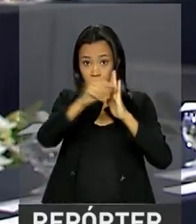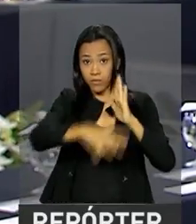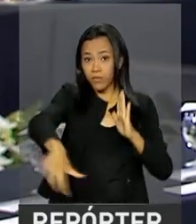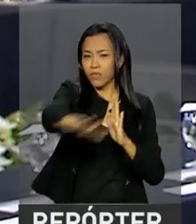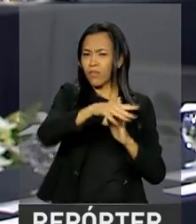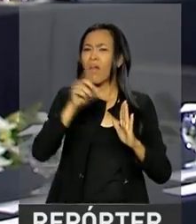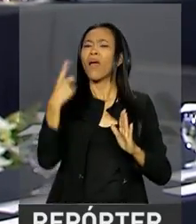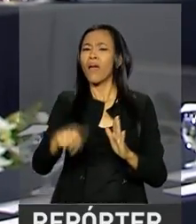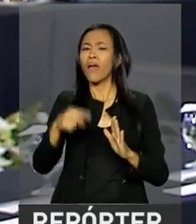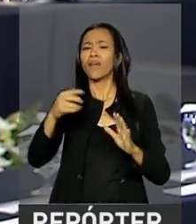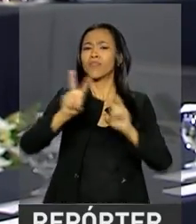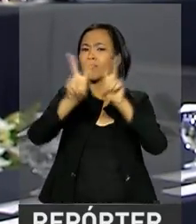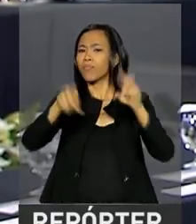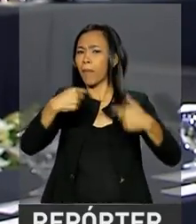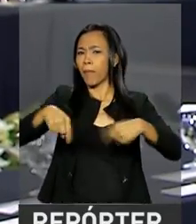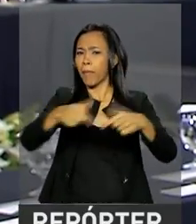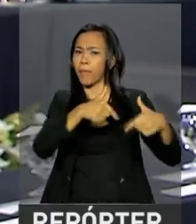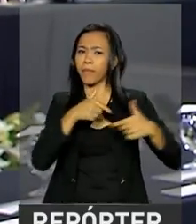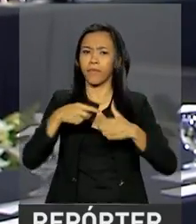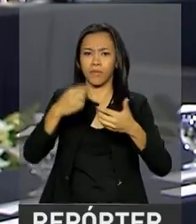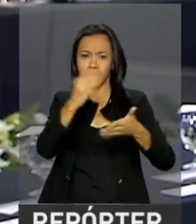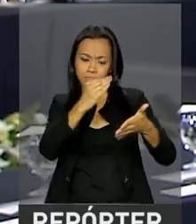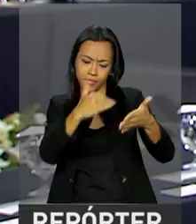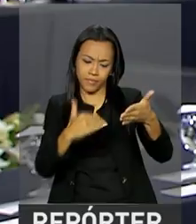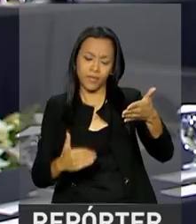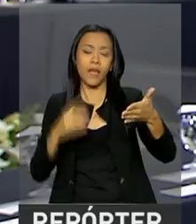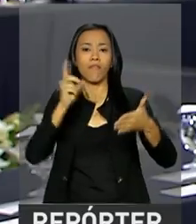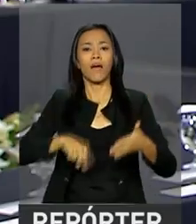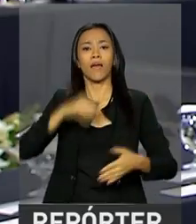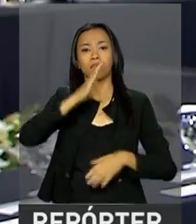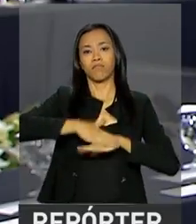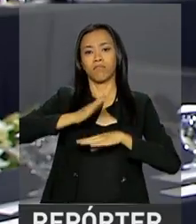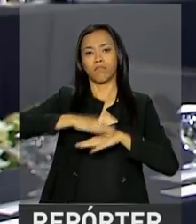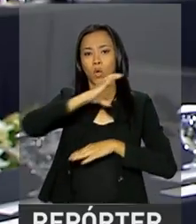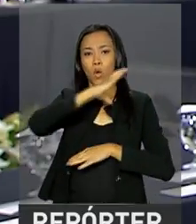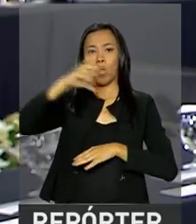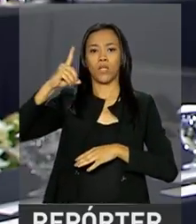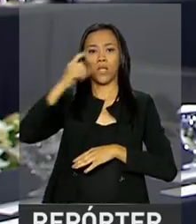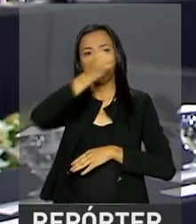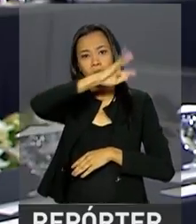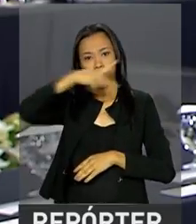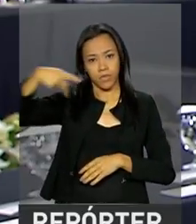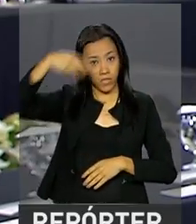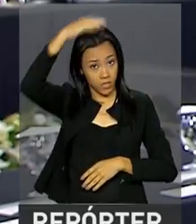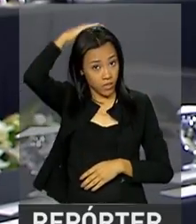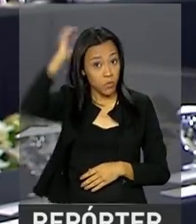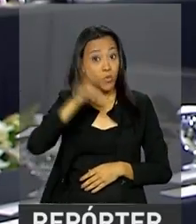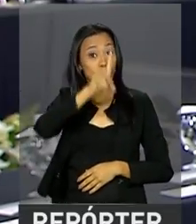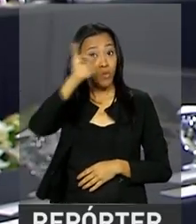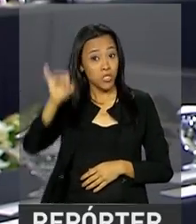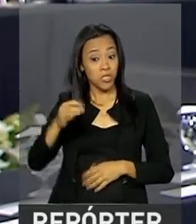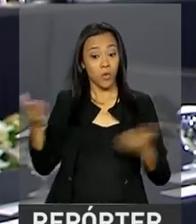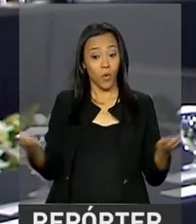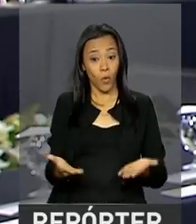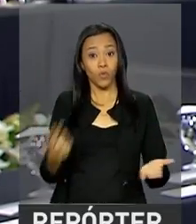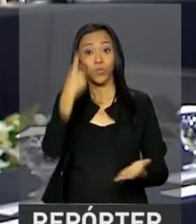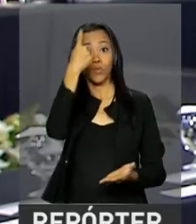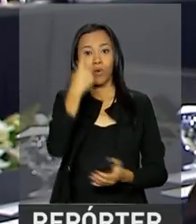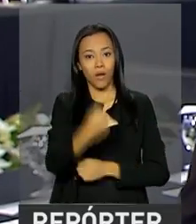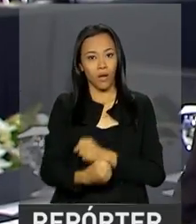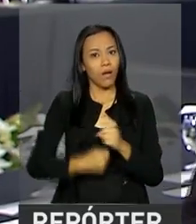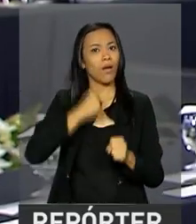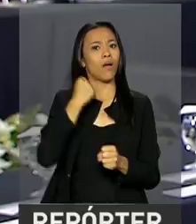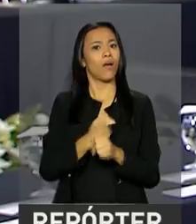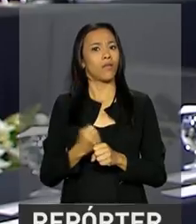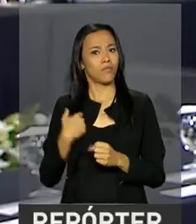de trabalho que vai ser coordenada pelo presidente Michel Temer no dia em que o governo do presidente completa um ano. A gente pode ver